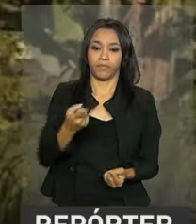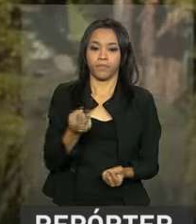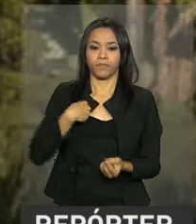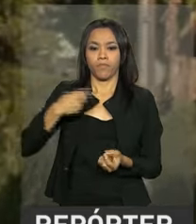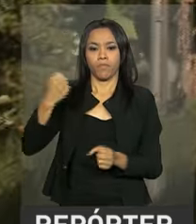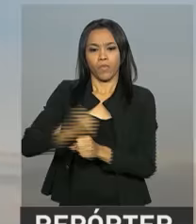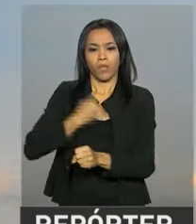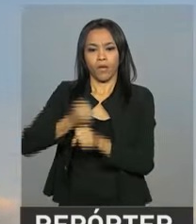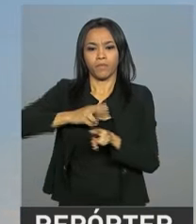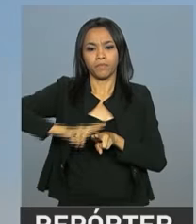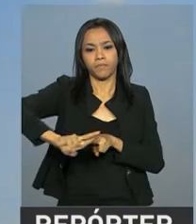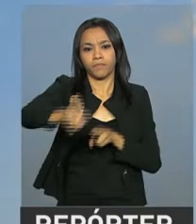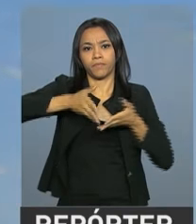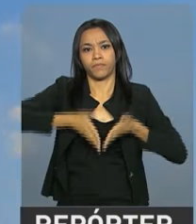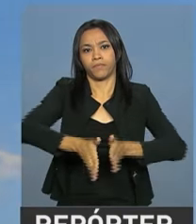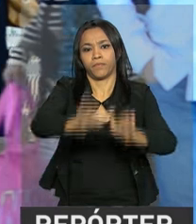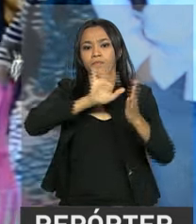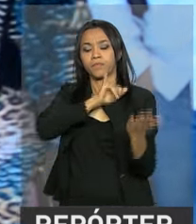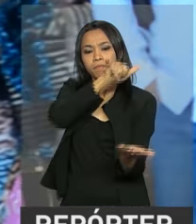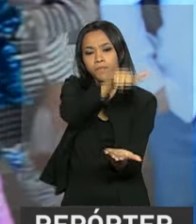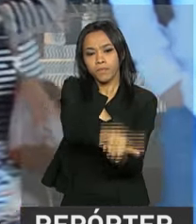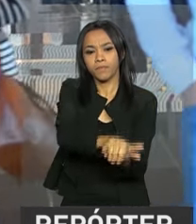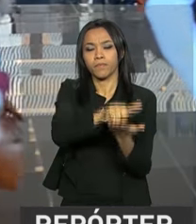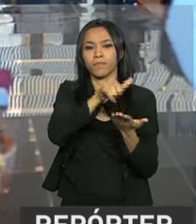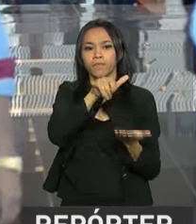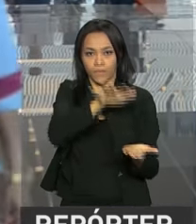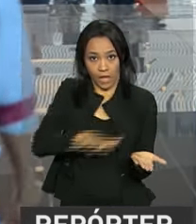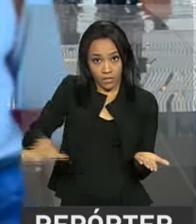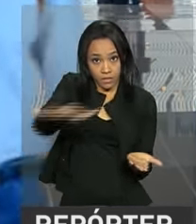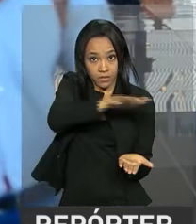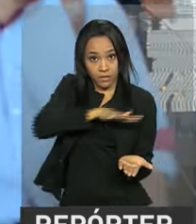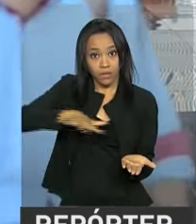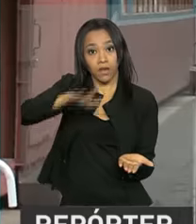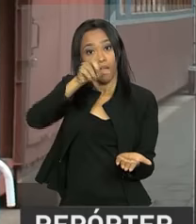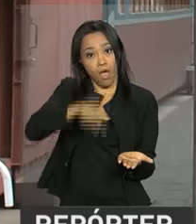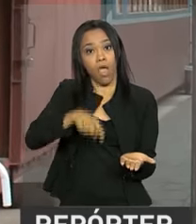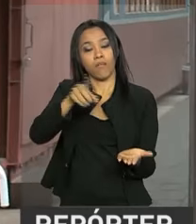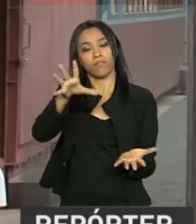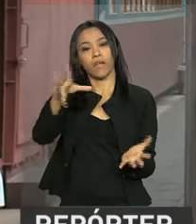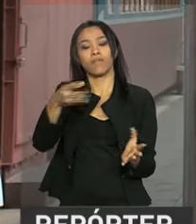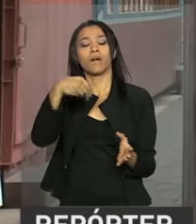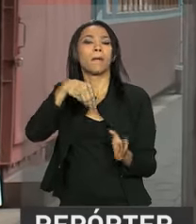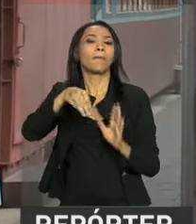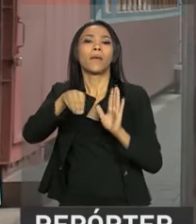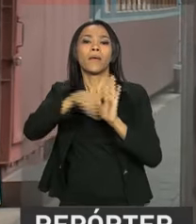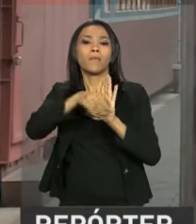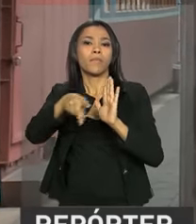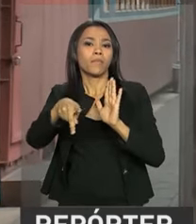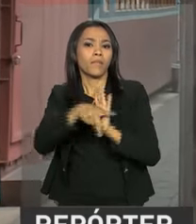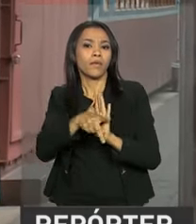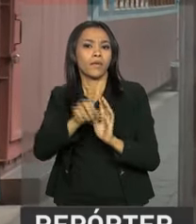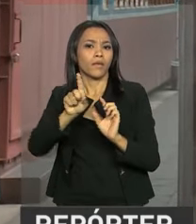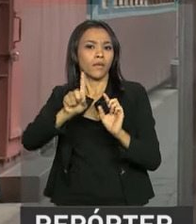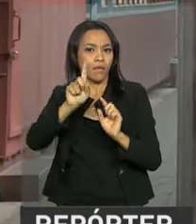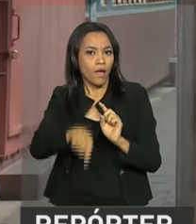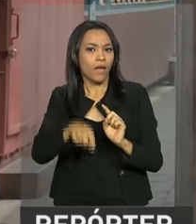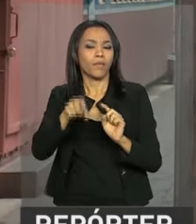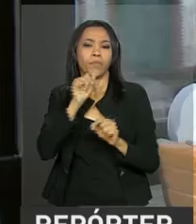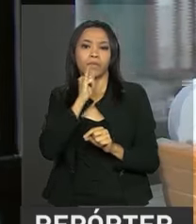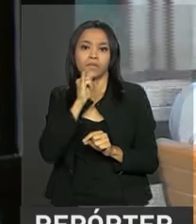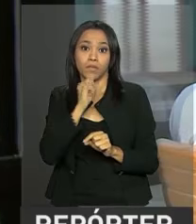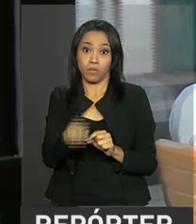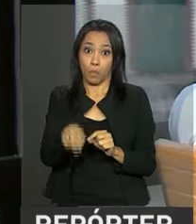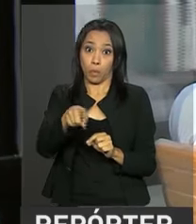Rodovias, ferrovias e aeroportos. Setores envolvidos na medida provisória sobre as concessões, que é quando um serviço é